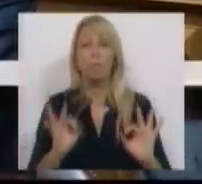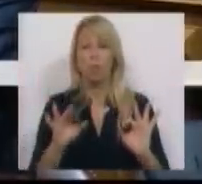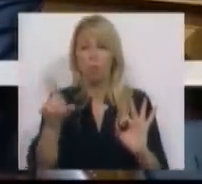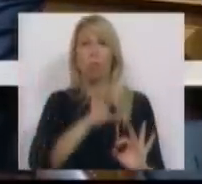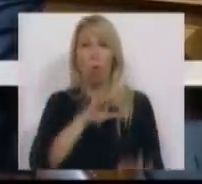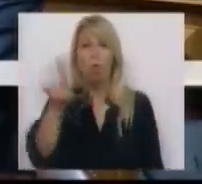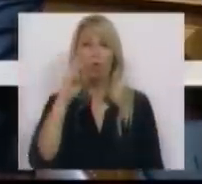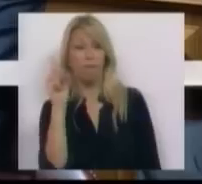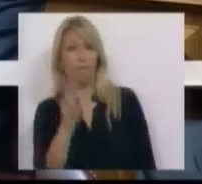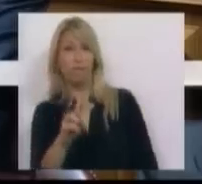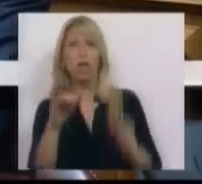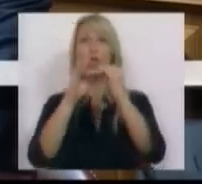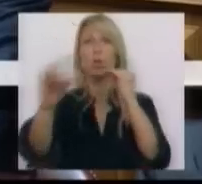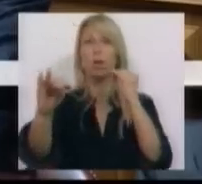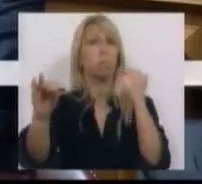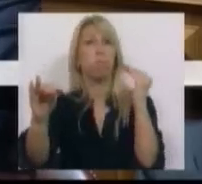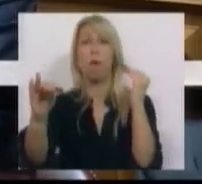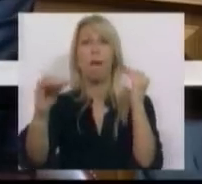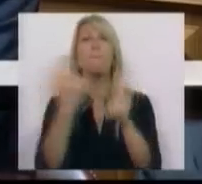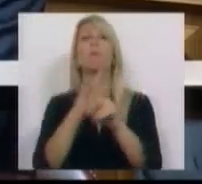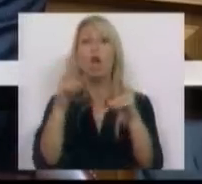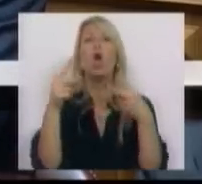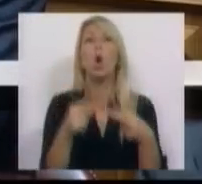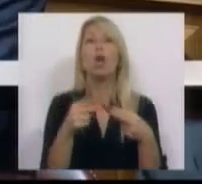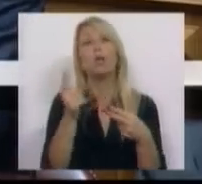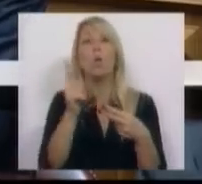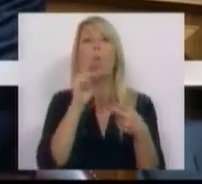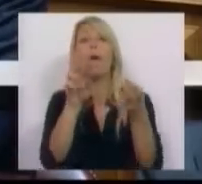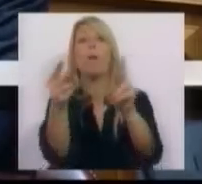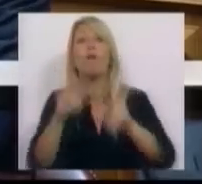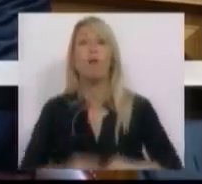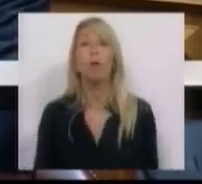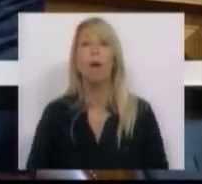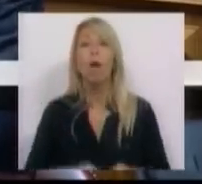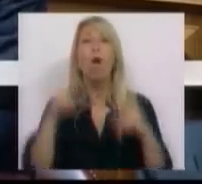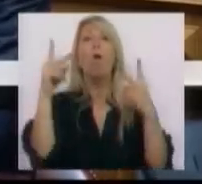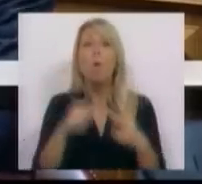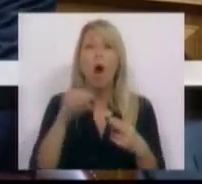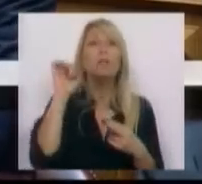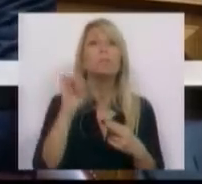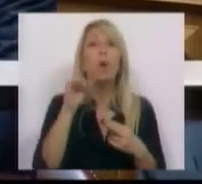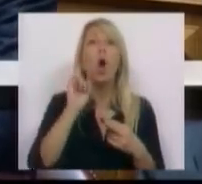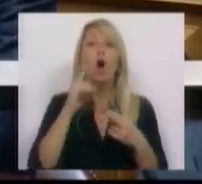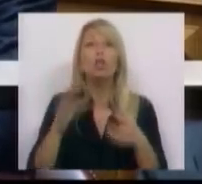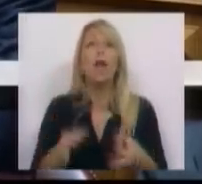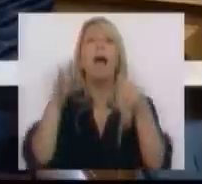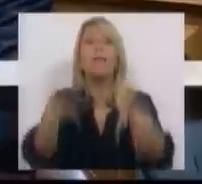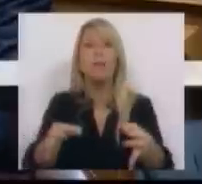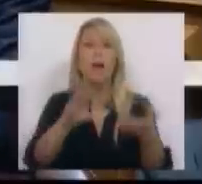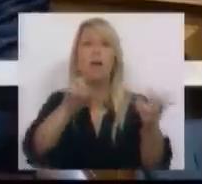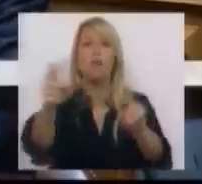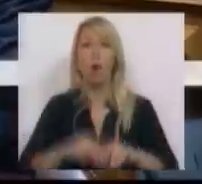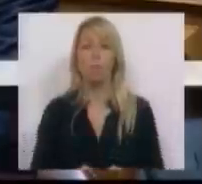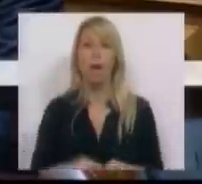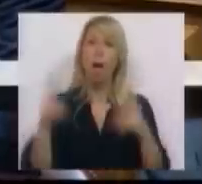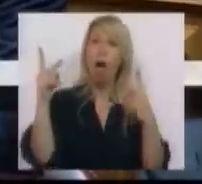veja sustentabilidade. Porque um corte não é uma reforma. Um corte é o adiamento de uma reforma. Para cortes